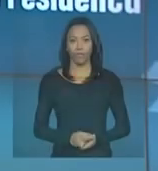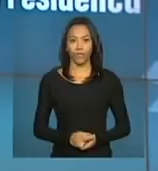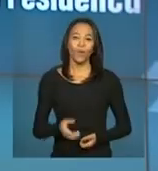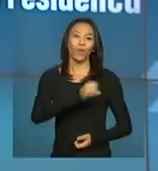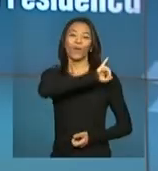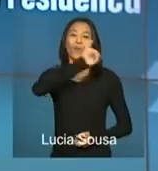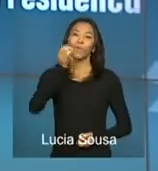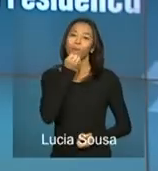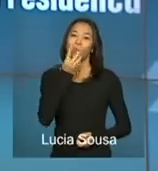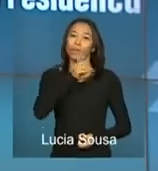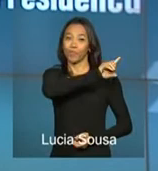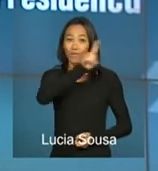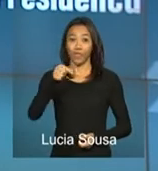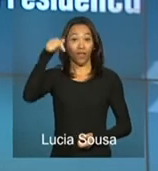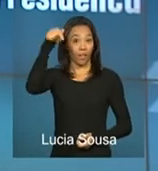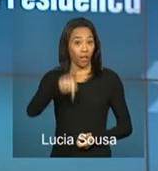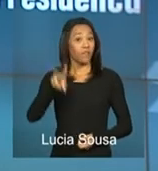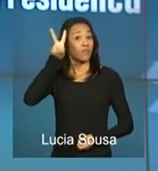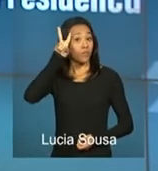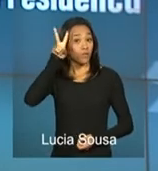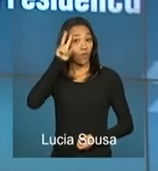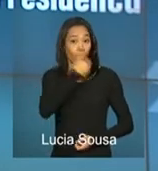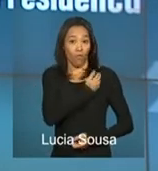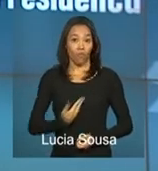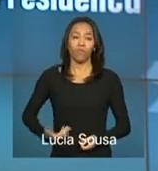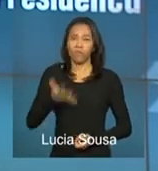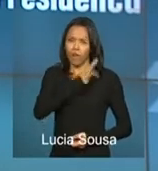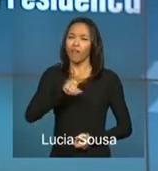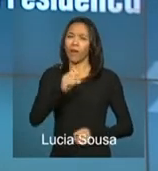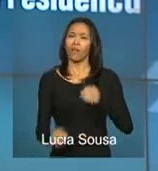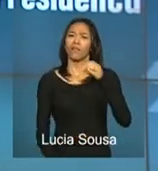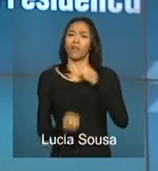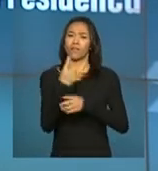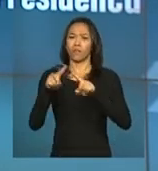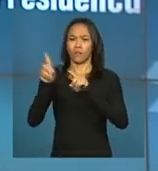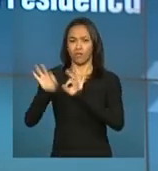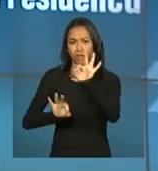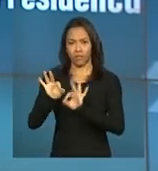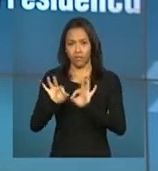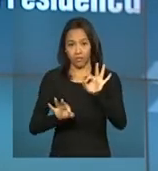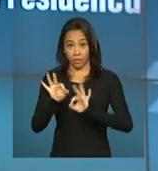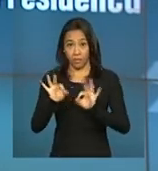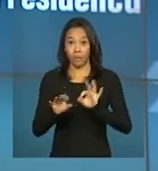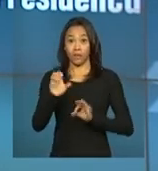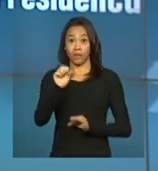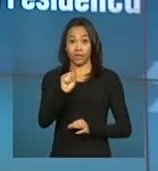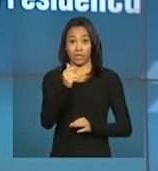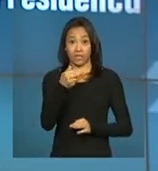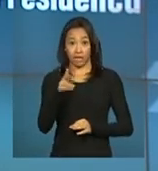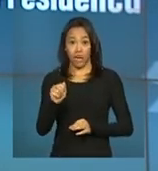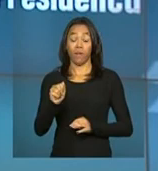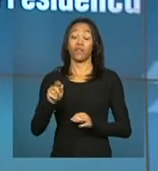Olá, bom dia. Nesta segunda-feira, o governo federal vai lançar o Plano Safra da Agricultura Familiar